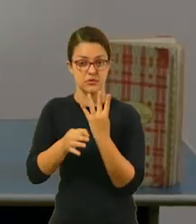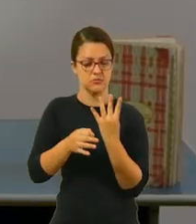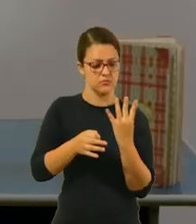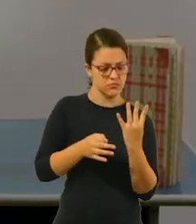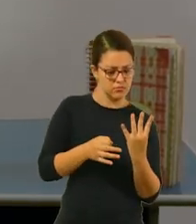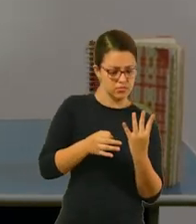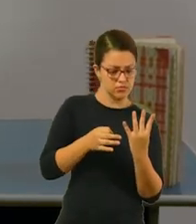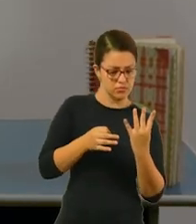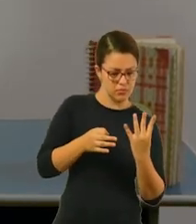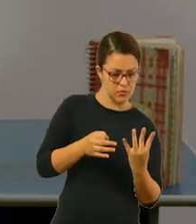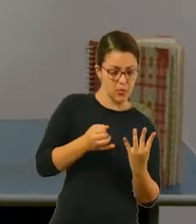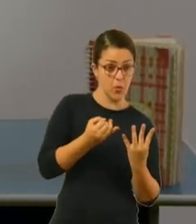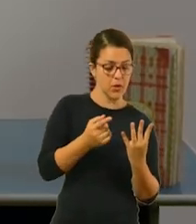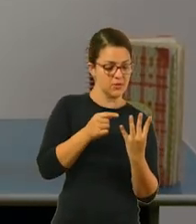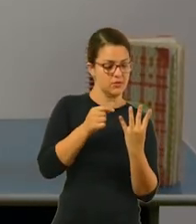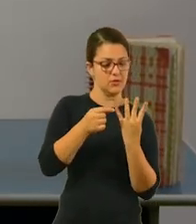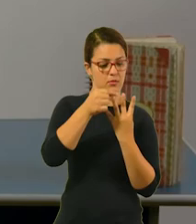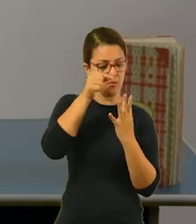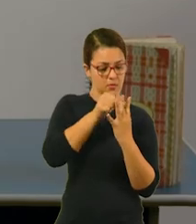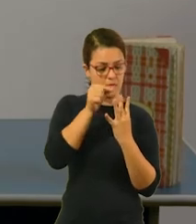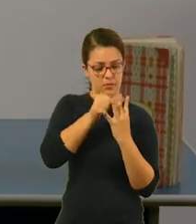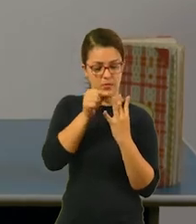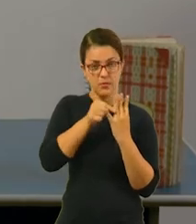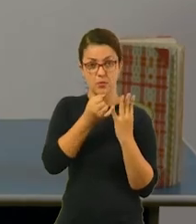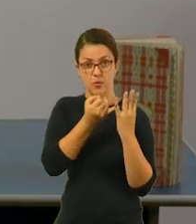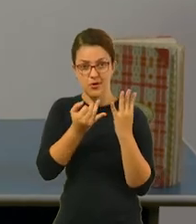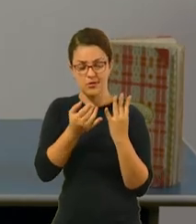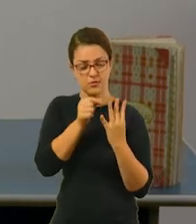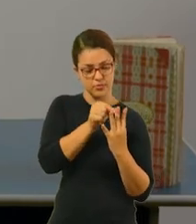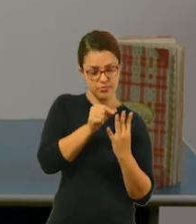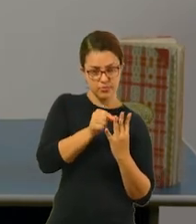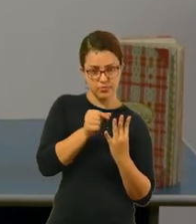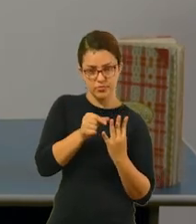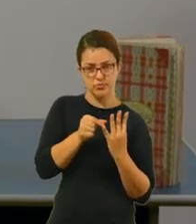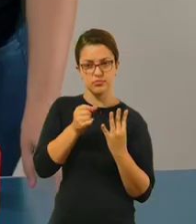calma e conte quantas bolinhas tem em cada um.